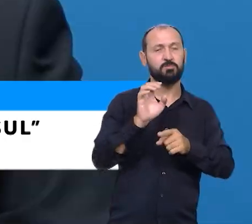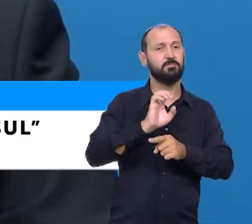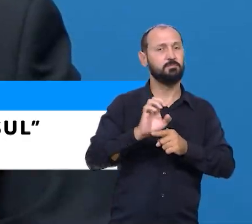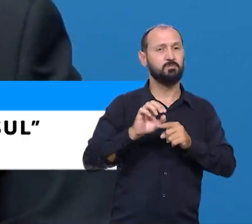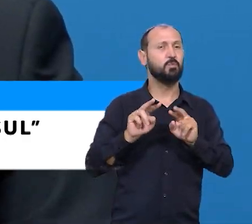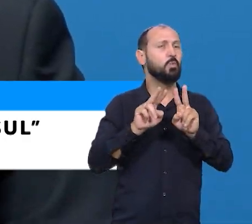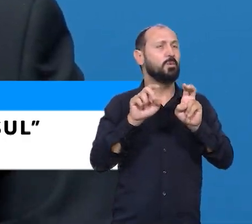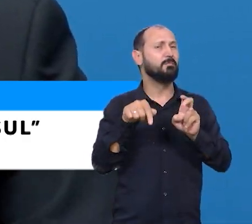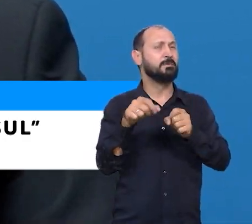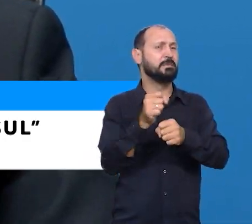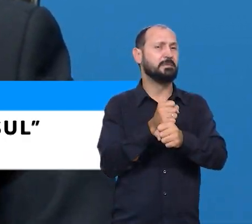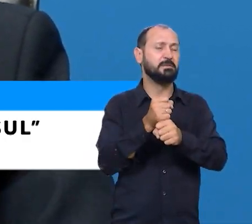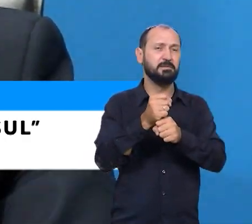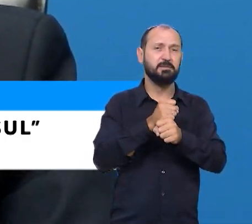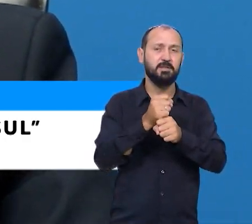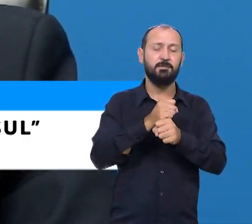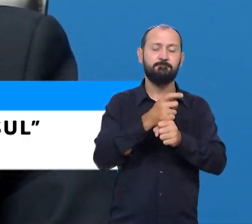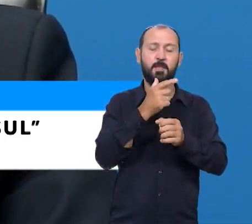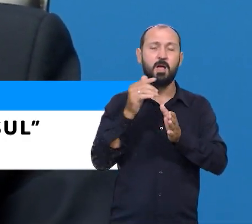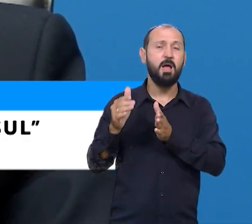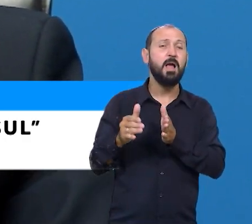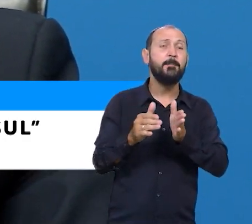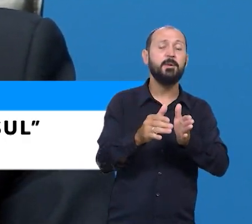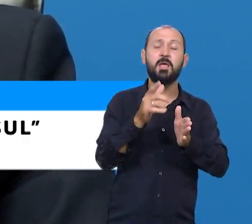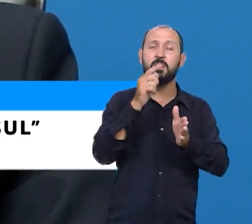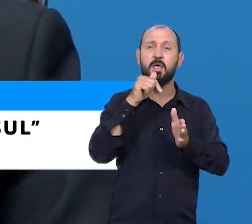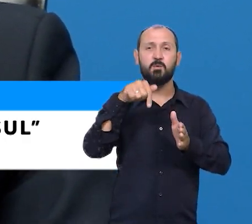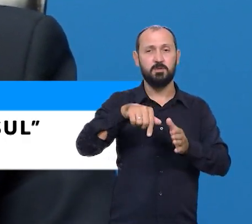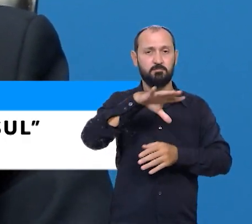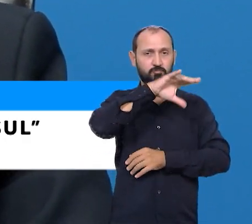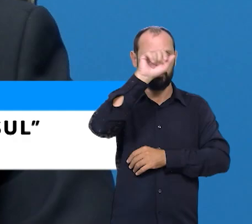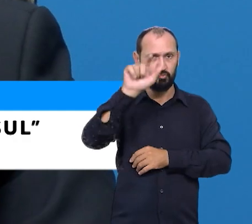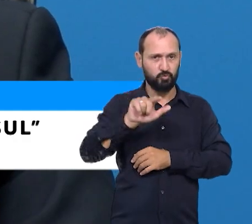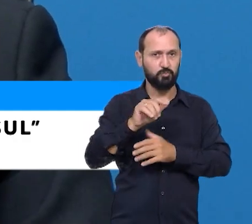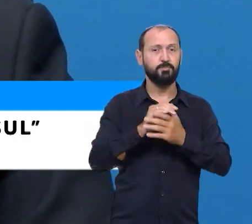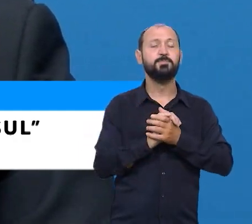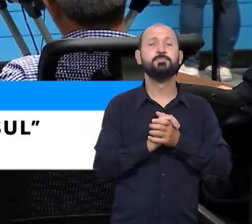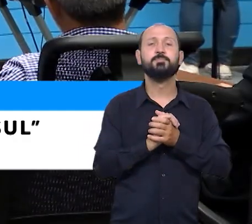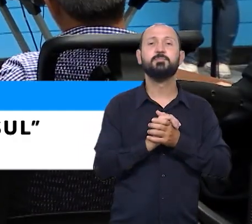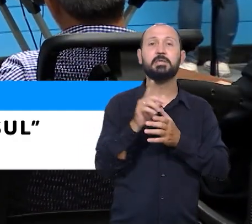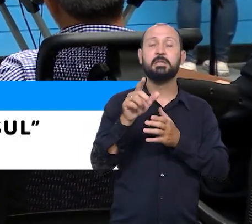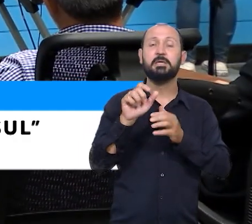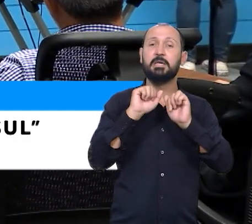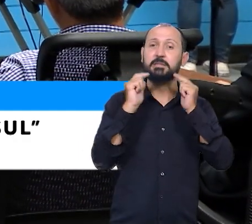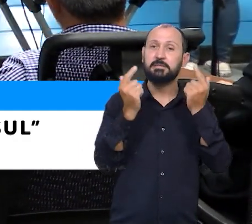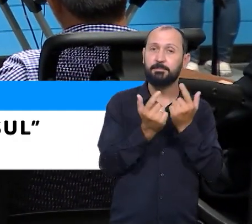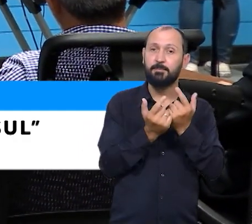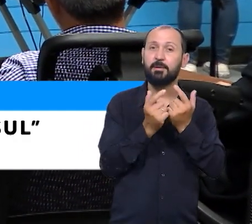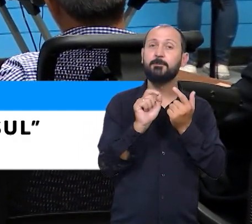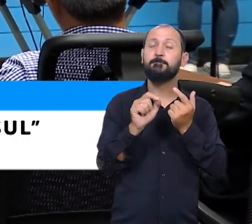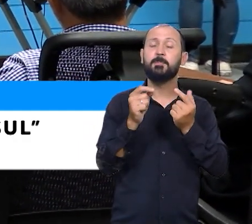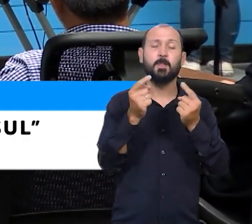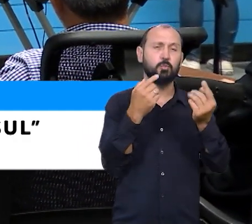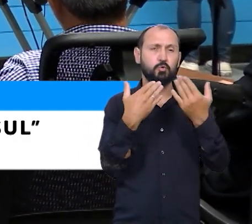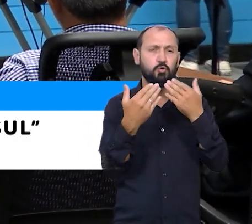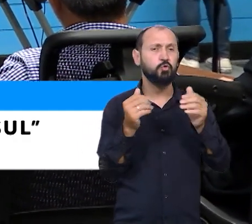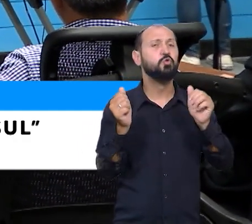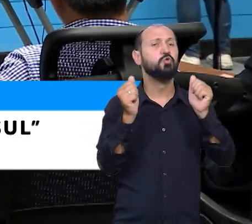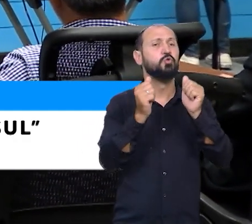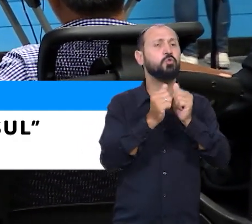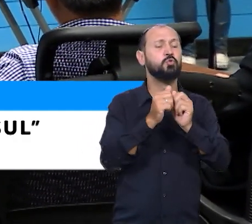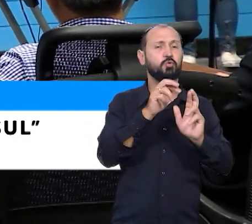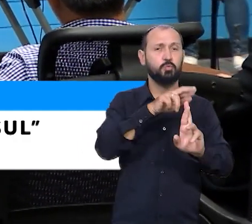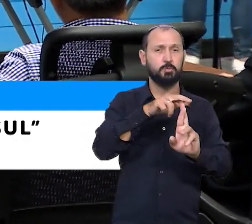estado. O tema deste ano é Caminhos para a Produção de Água em Mato Grosso do Sul, e a Assembleia Legislativa debateu